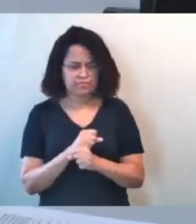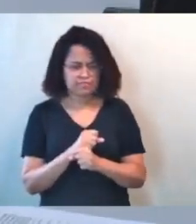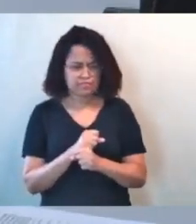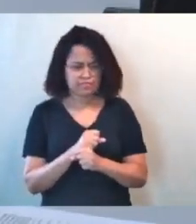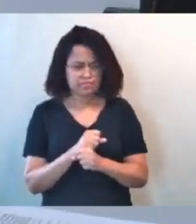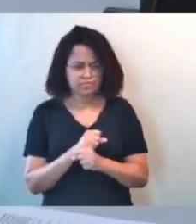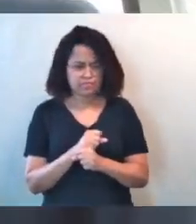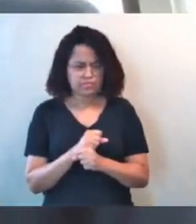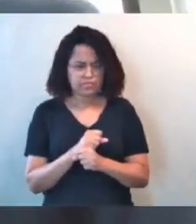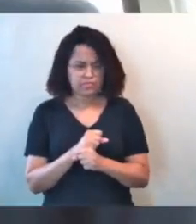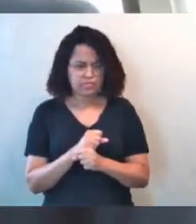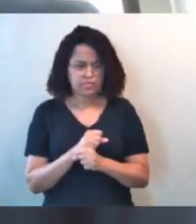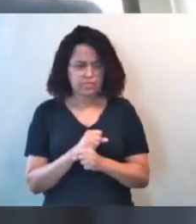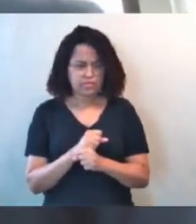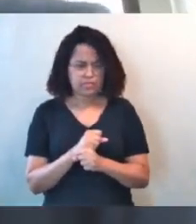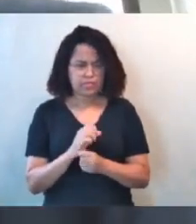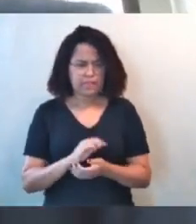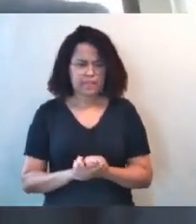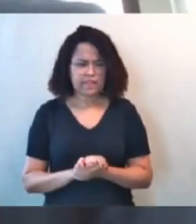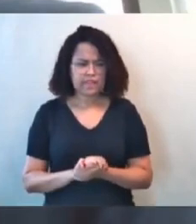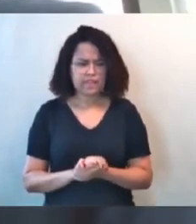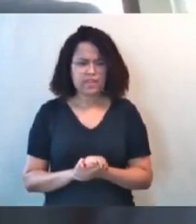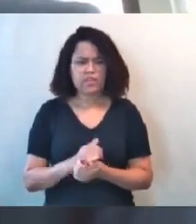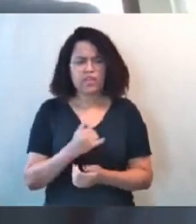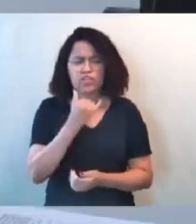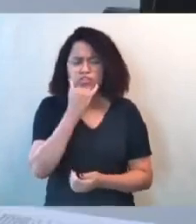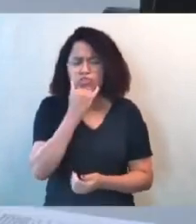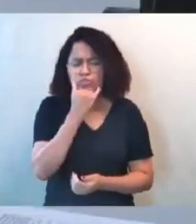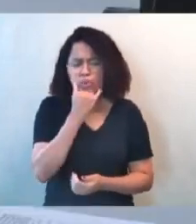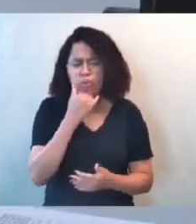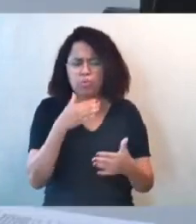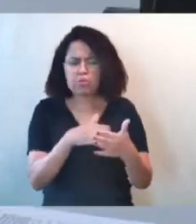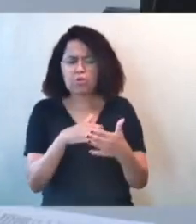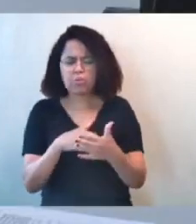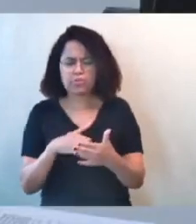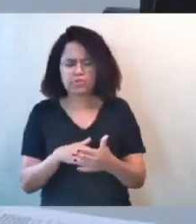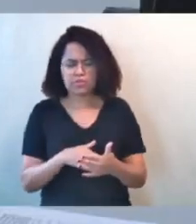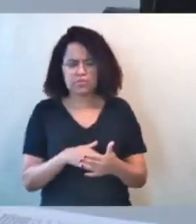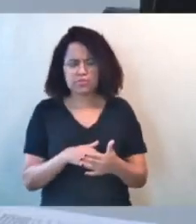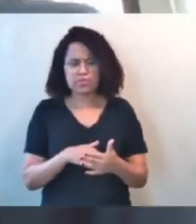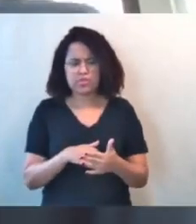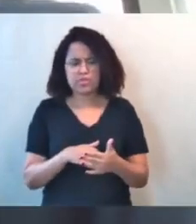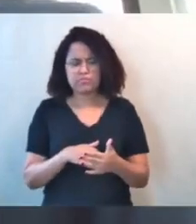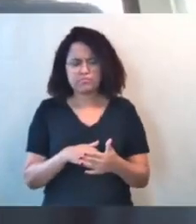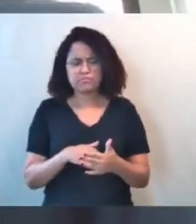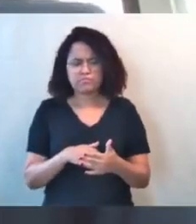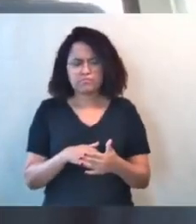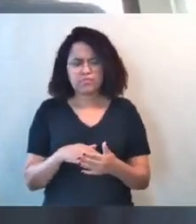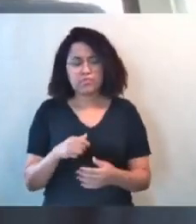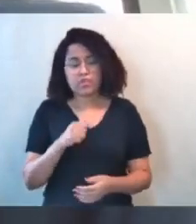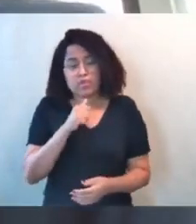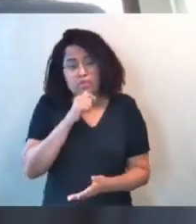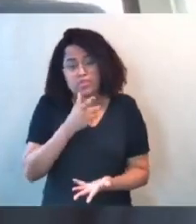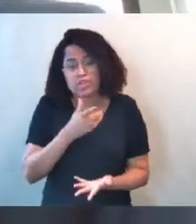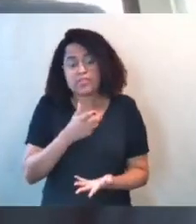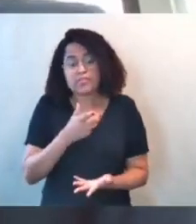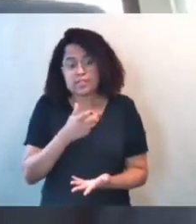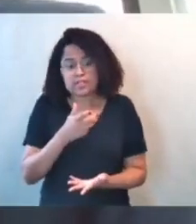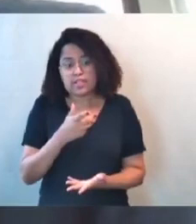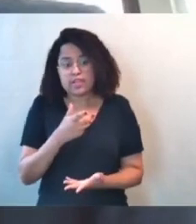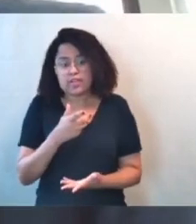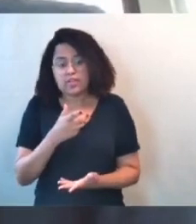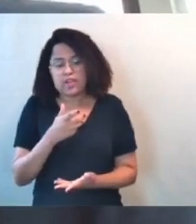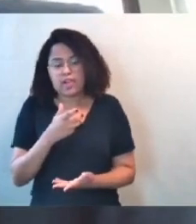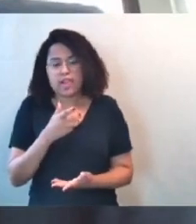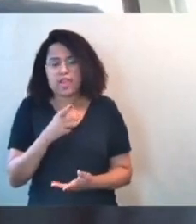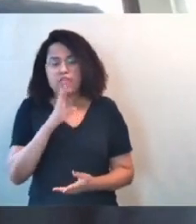sei. Vereadora. Porque também me dá a resposta desculpa de não é da minha época, não adianta. Tá, desculpa a intervenção, é só porque eu